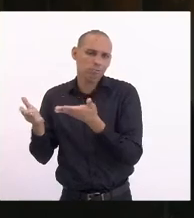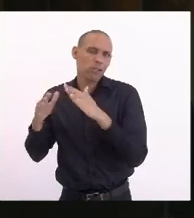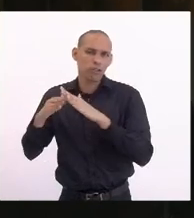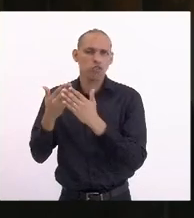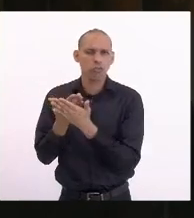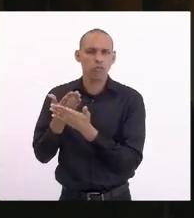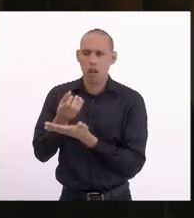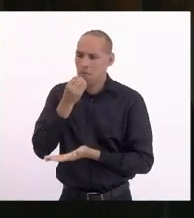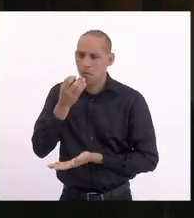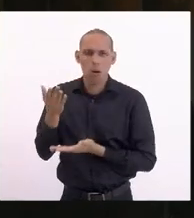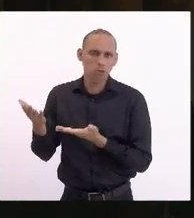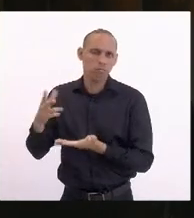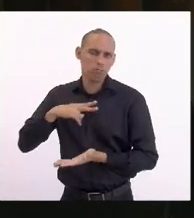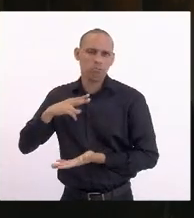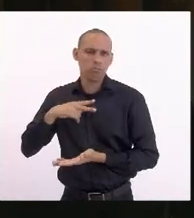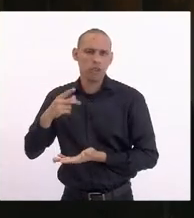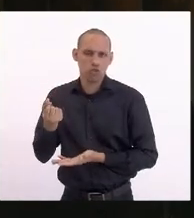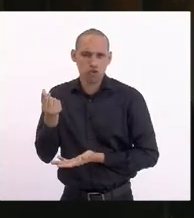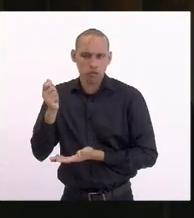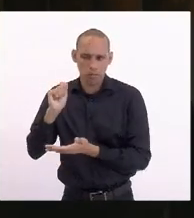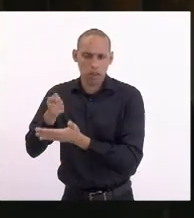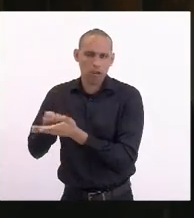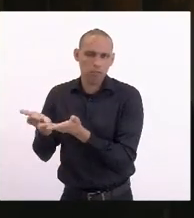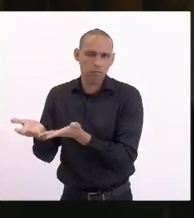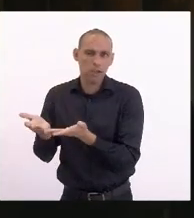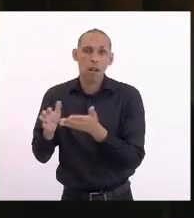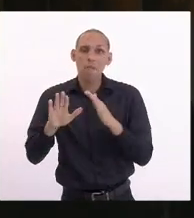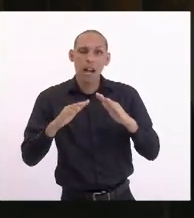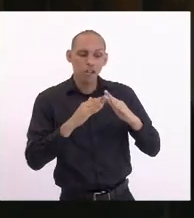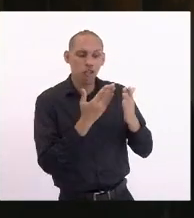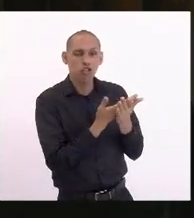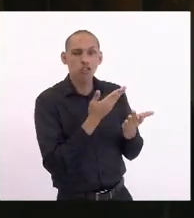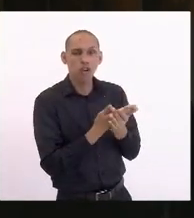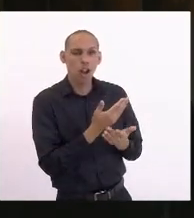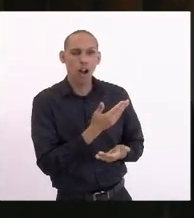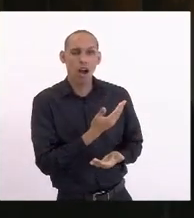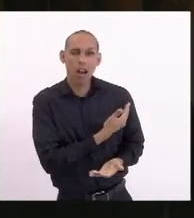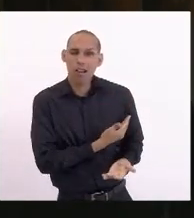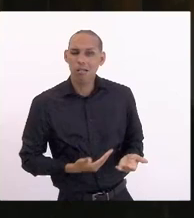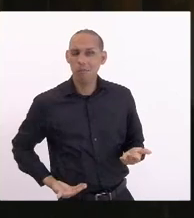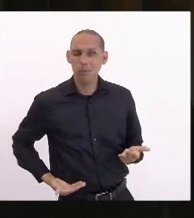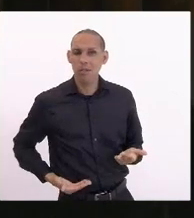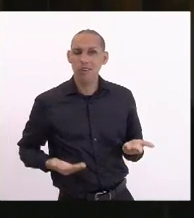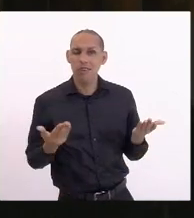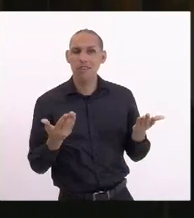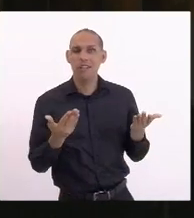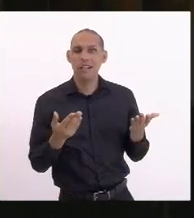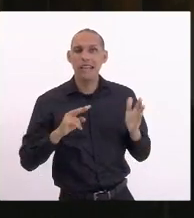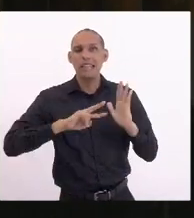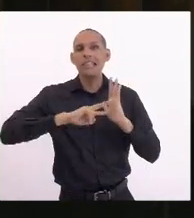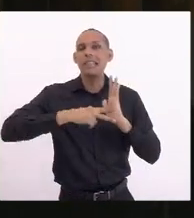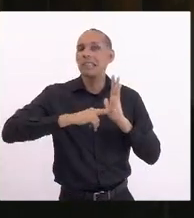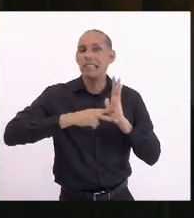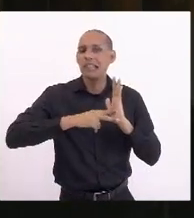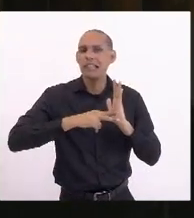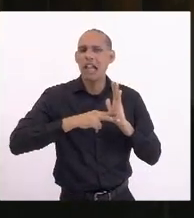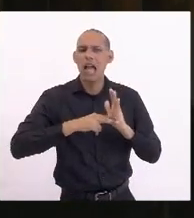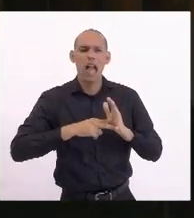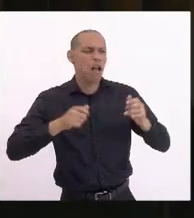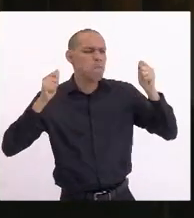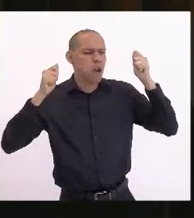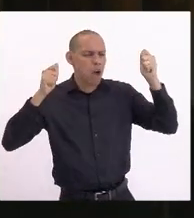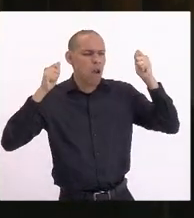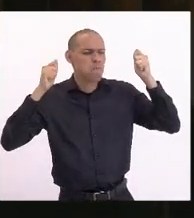escola boa, privada, com dinheiro. Na escola pública, os sindicatos fizeram campanha